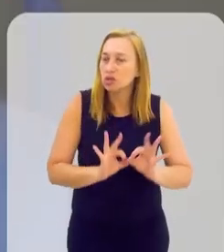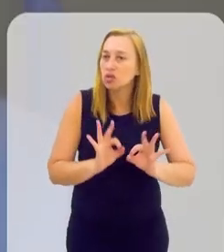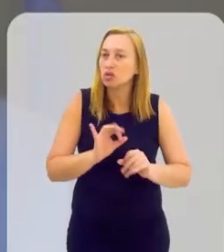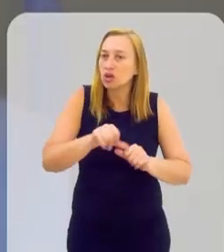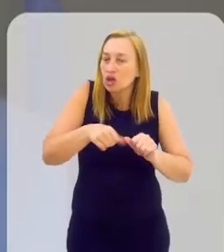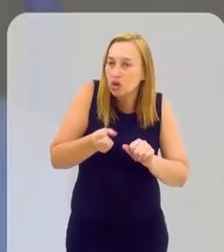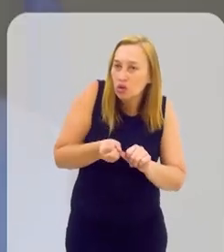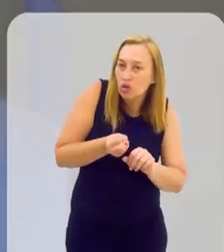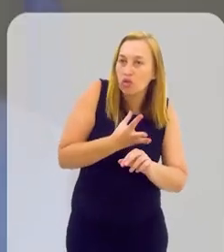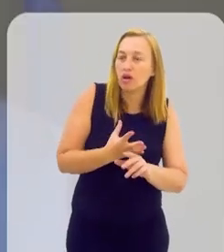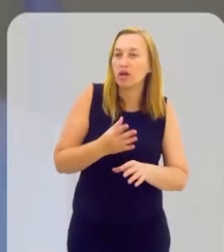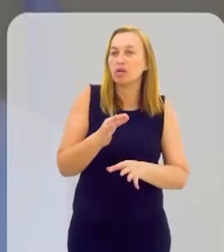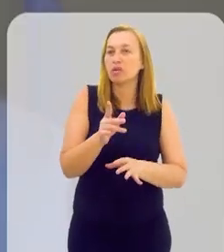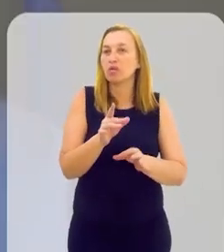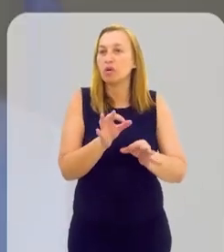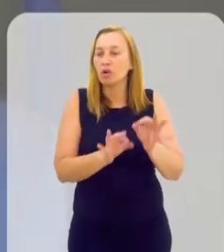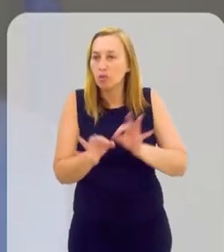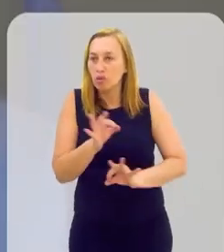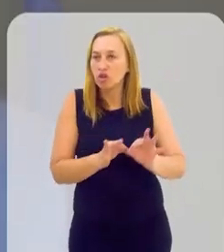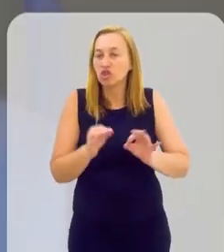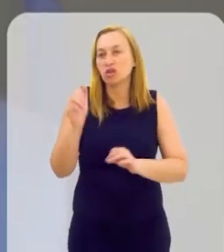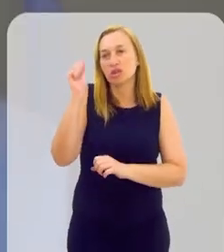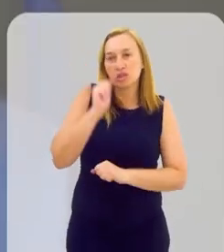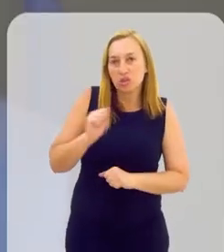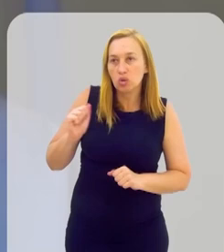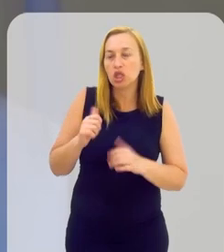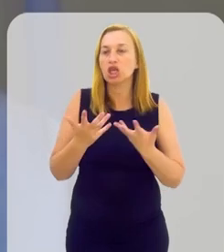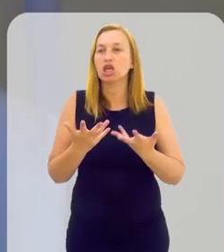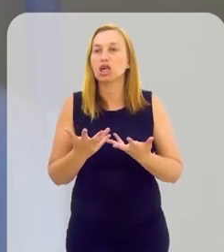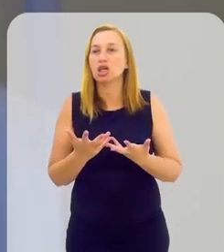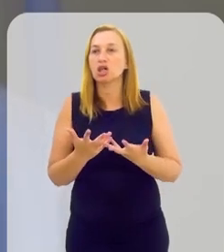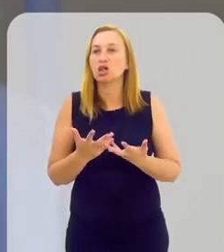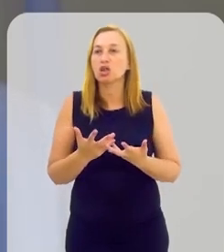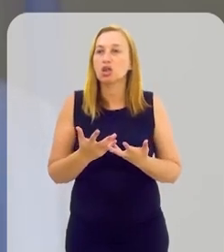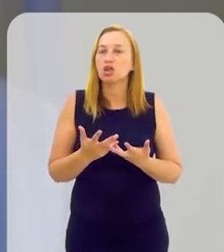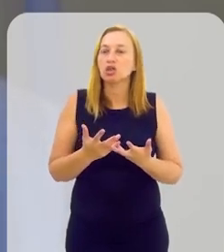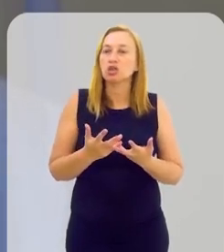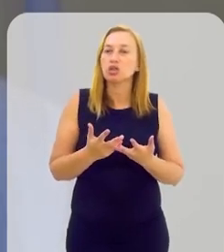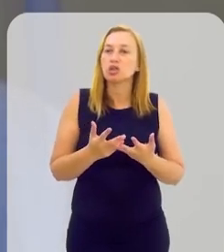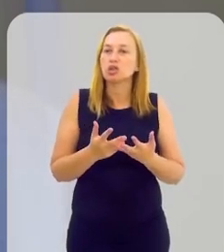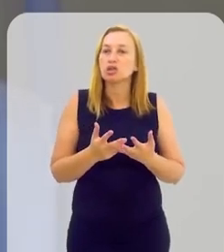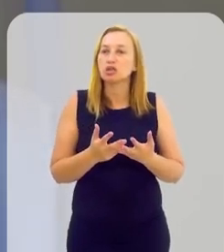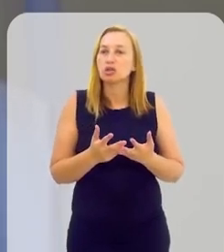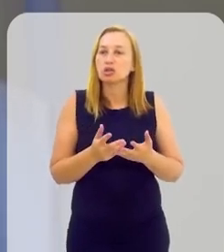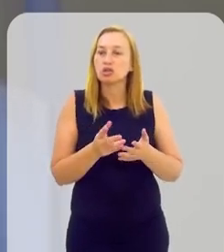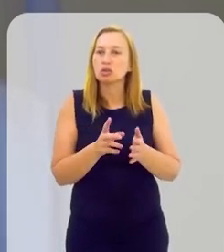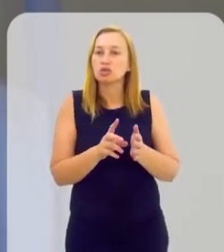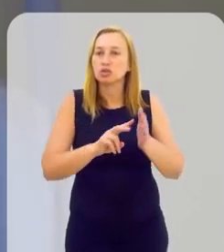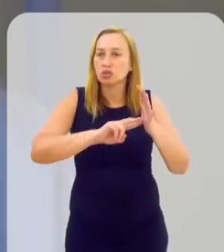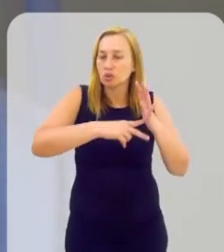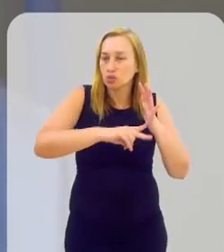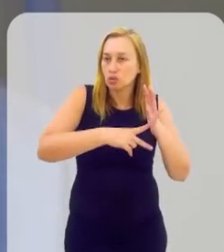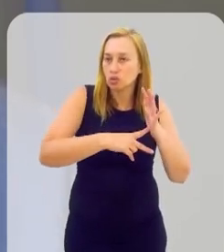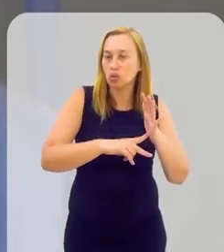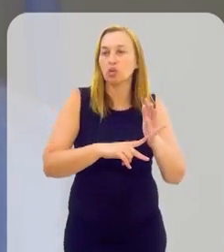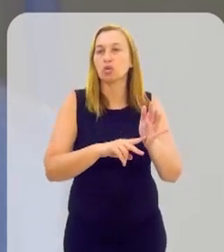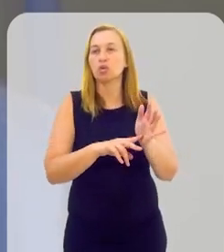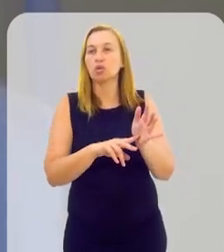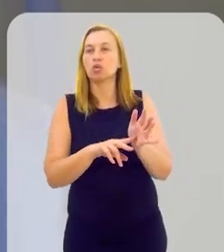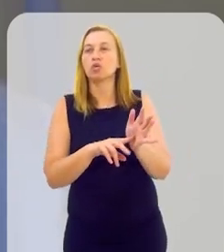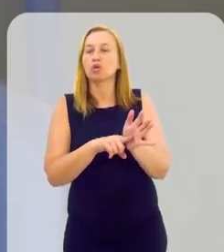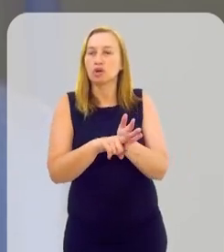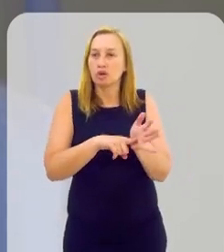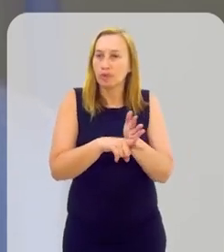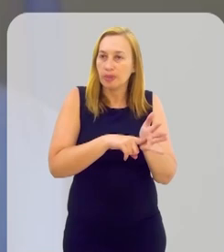sindicais. Nós estamos reinventando um projeto de assessoria e de consultoria